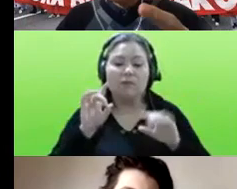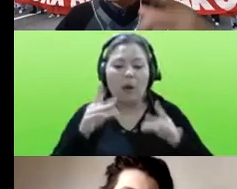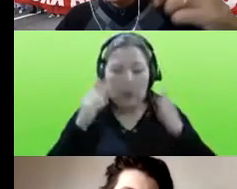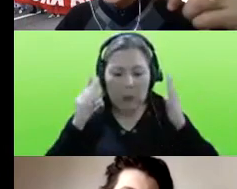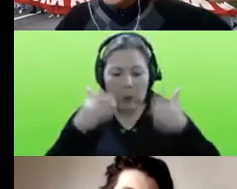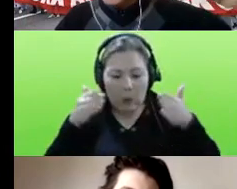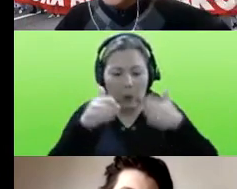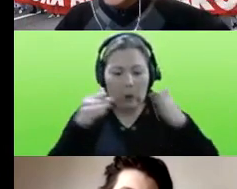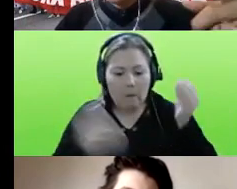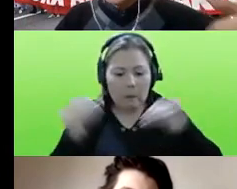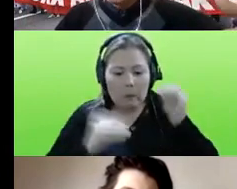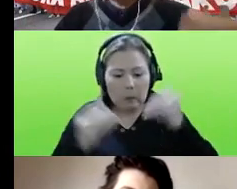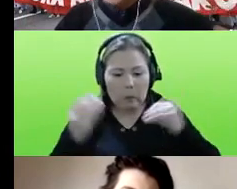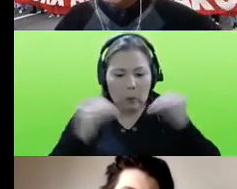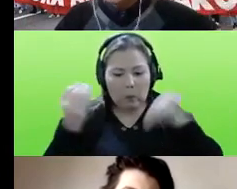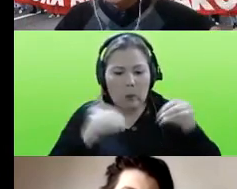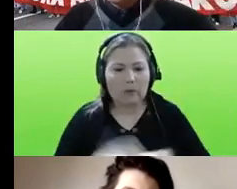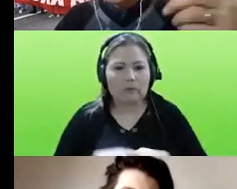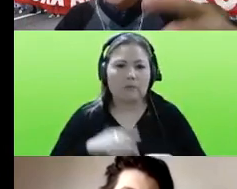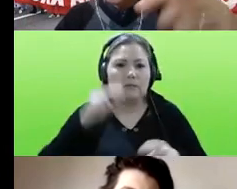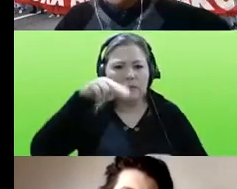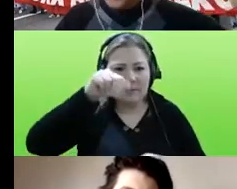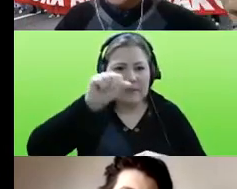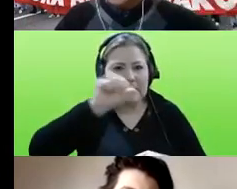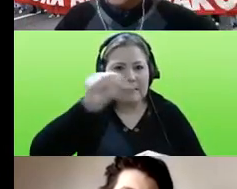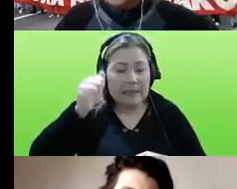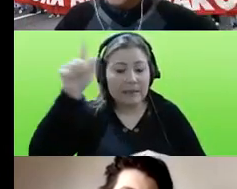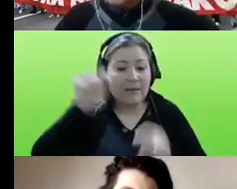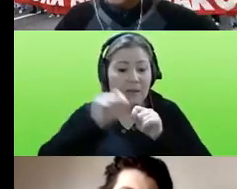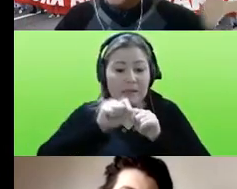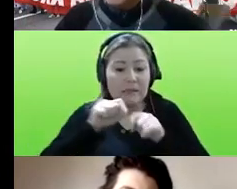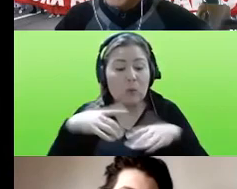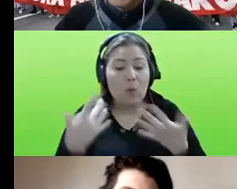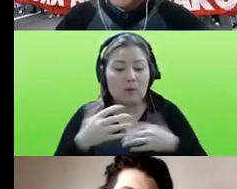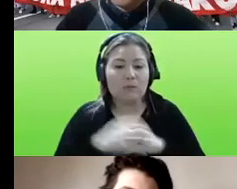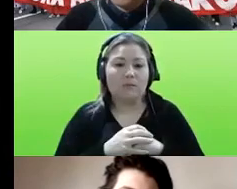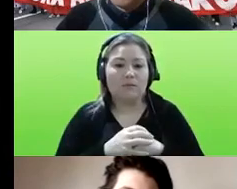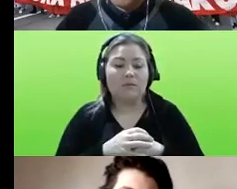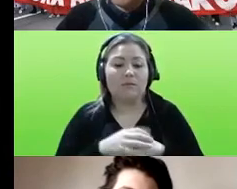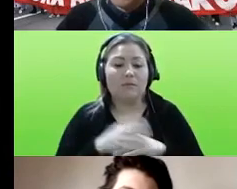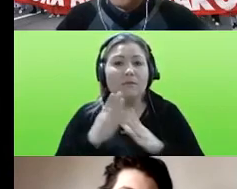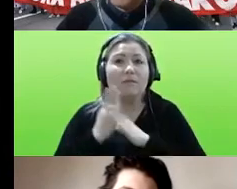ah, sim, mas aquele cara lá da NASA era... Exatamente, eles produzem quando vão